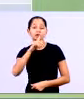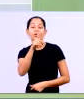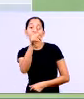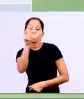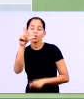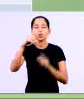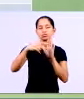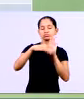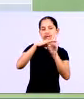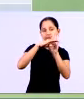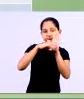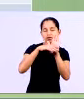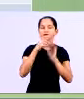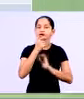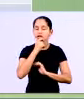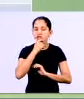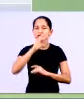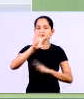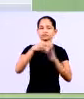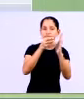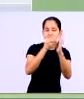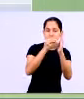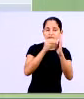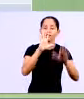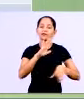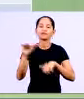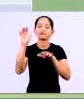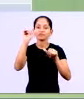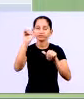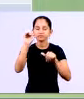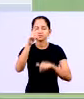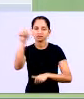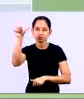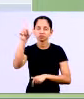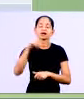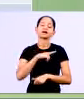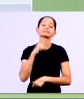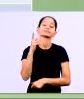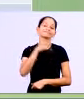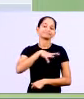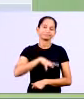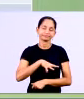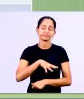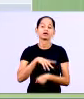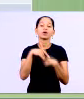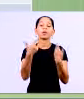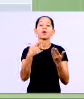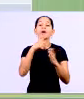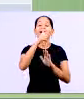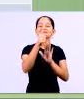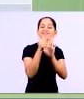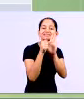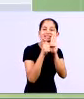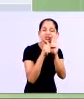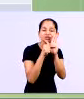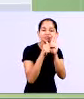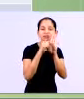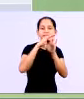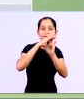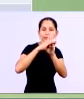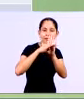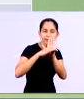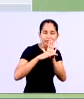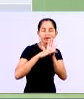o inglês, o índio, o espanhol, o francês, o árabe. A língua portuguesa é a 7ª mais falada no mundo. Cerca